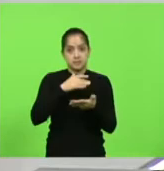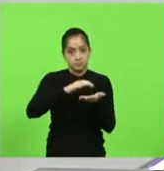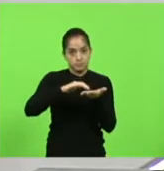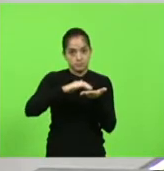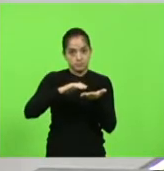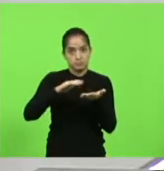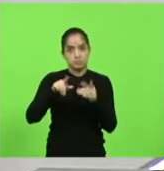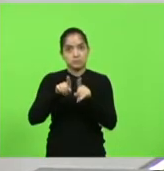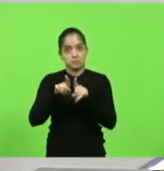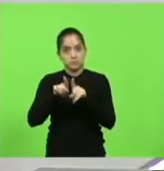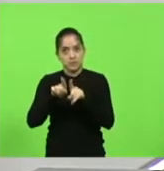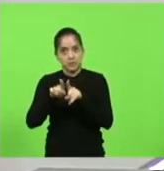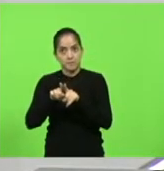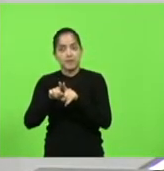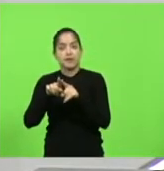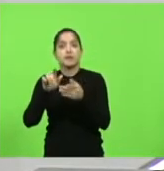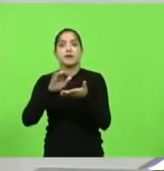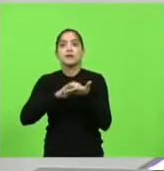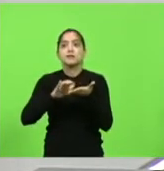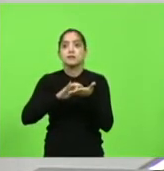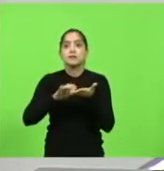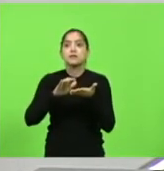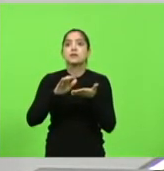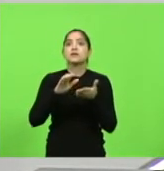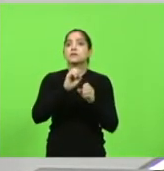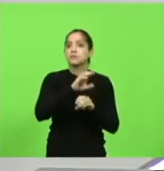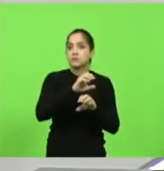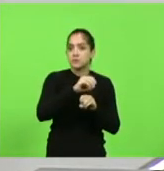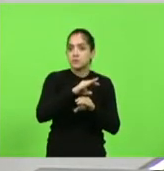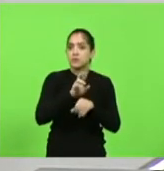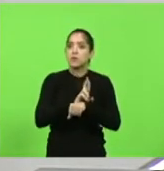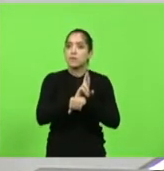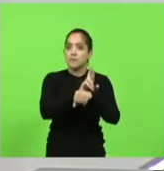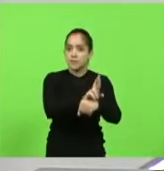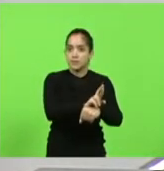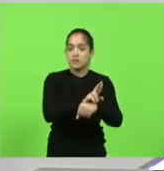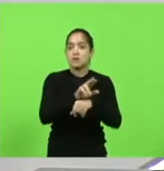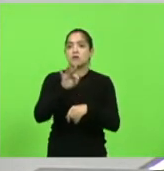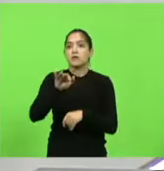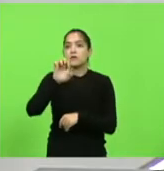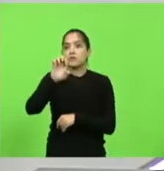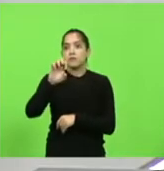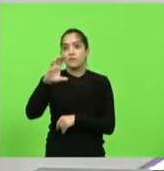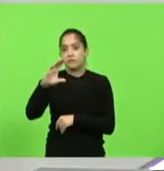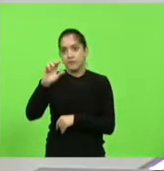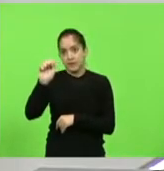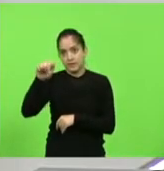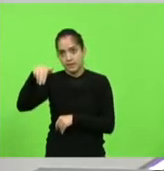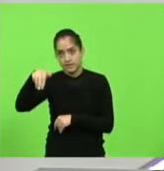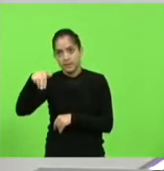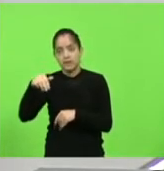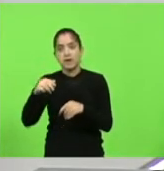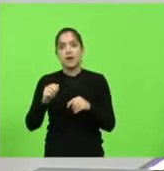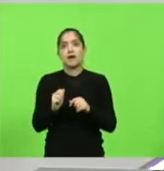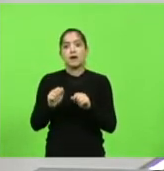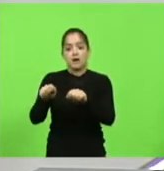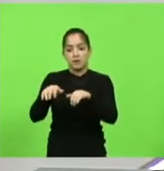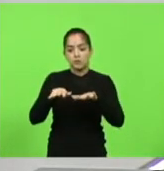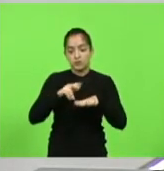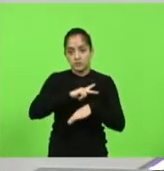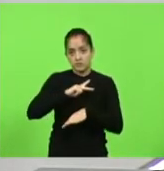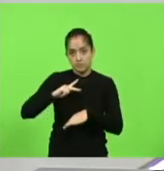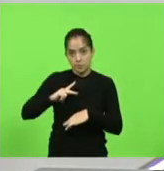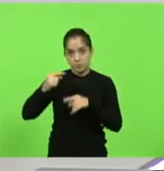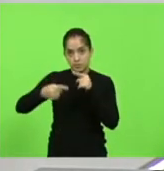educação mandará representante. A FECAM também, o presidente da FECAM. Amanhã a audiência pública é para discutir